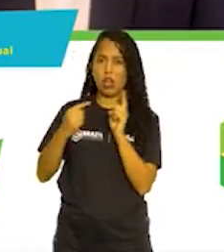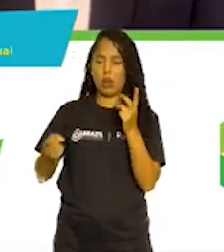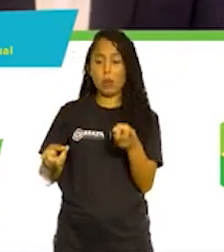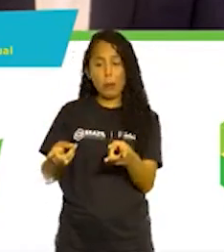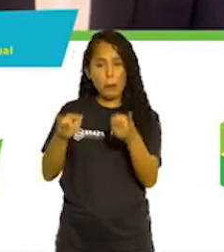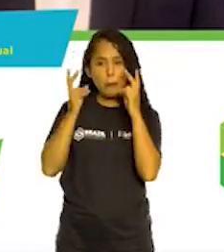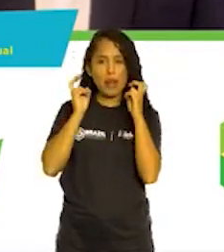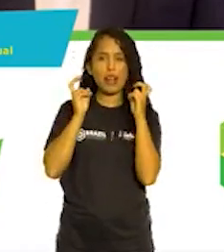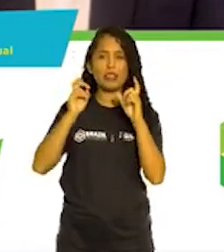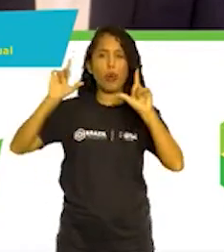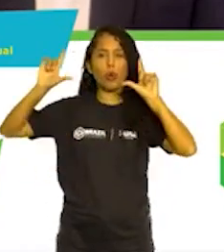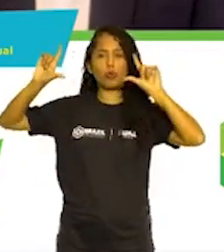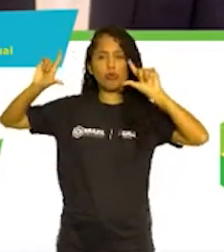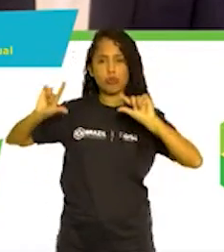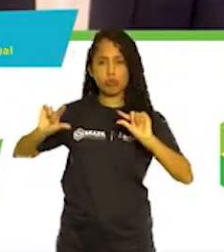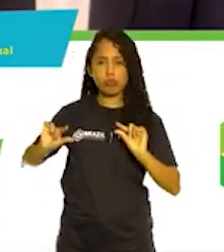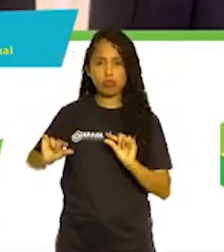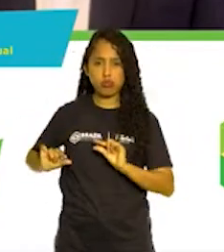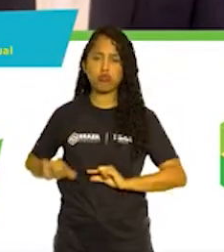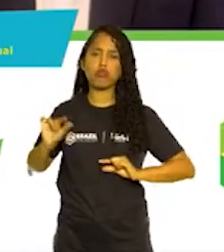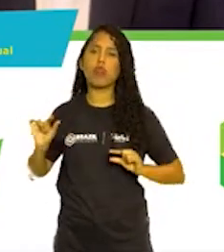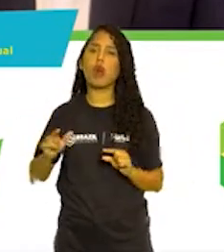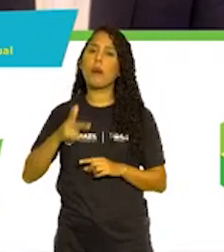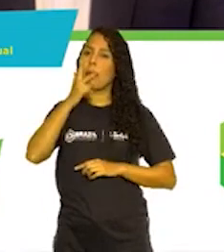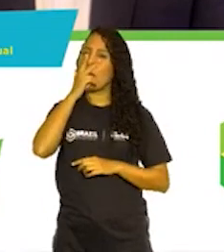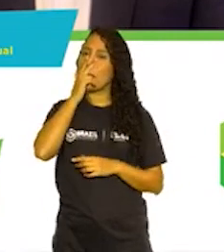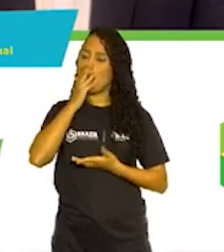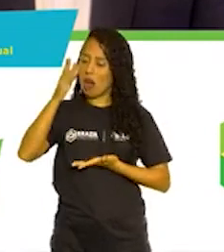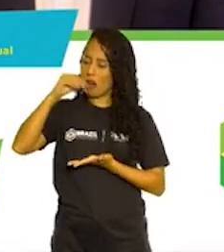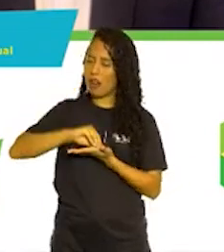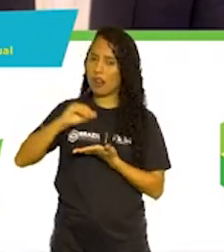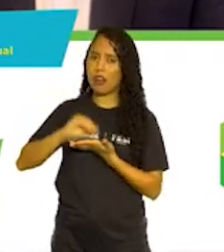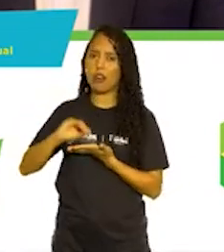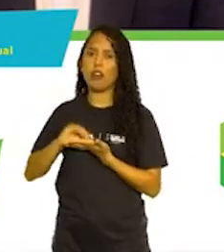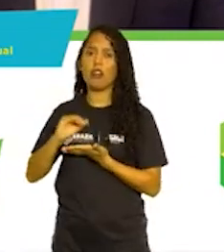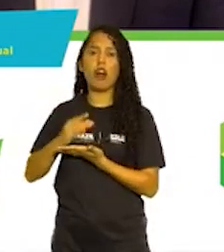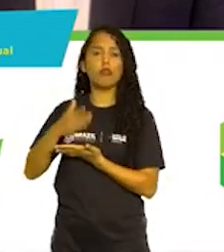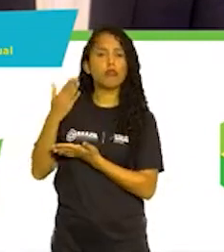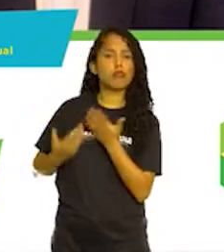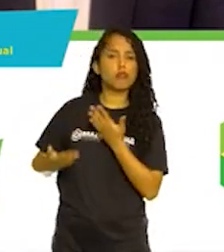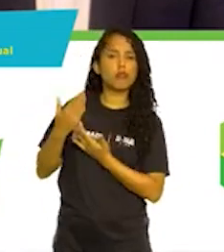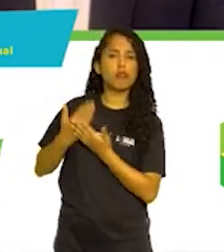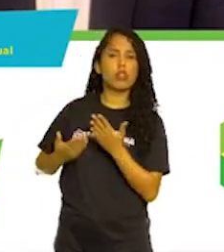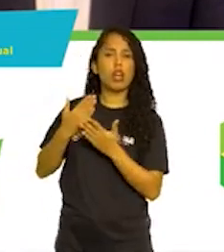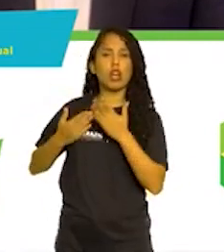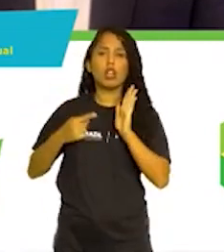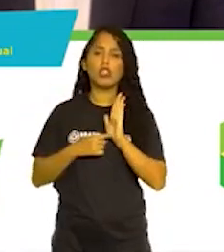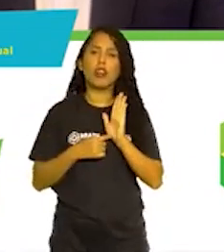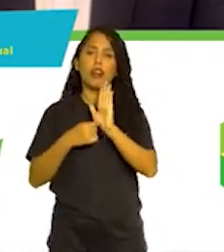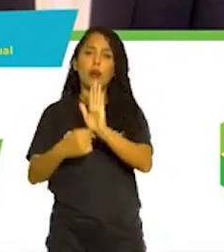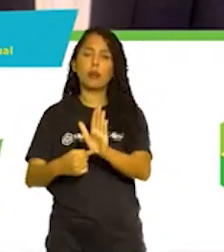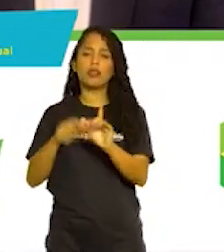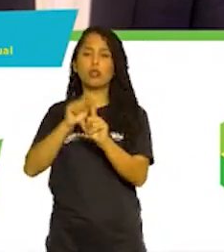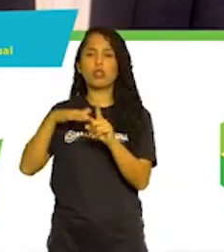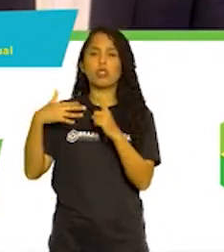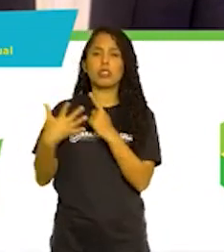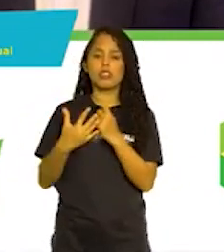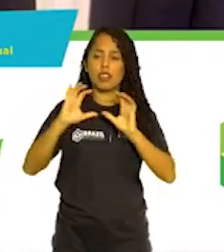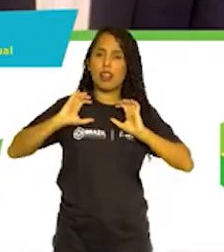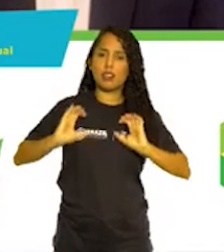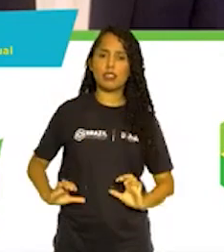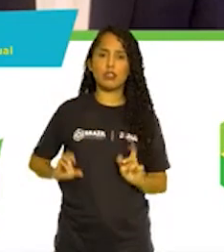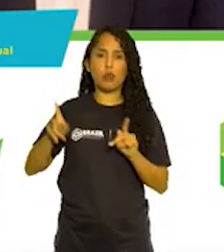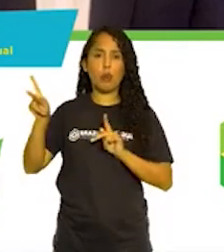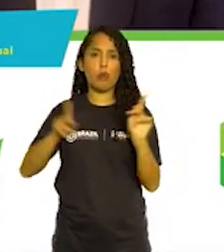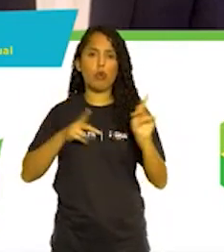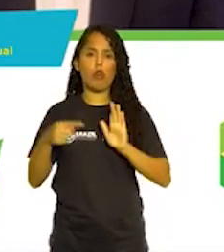exemplo, diminuição ou desidratação dos conselhos da representação da sociedade civil nos canais de diálogos com o governo. Aconteceu